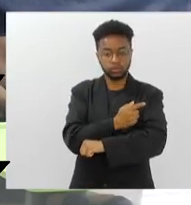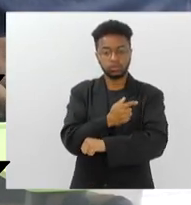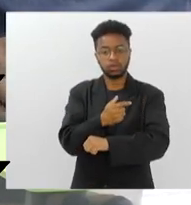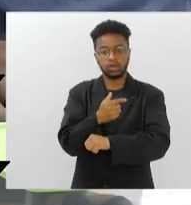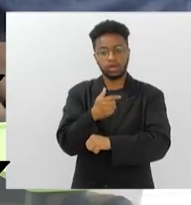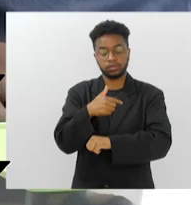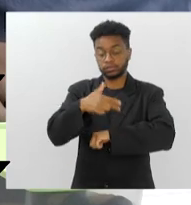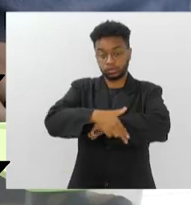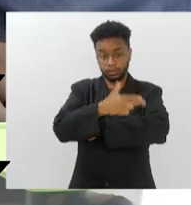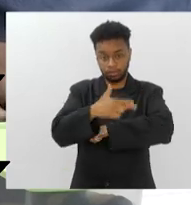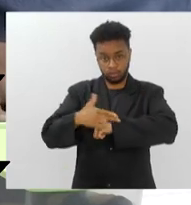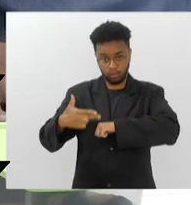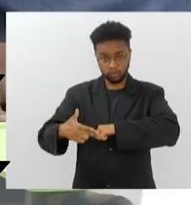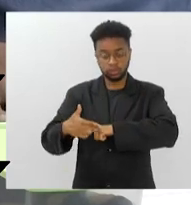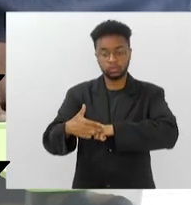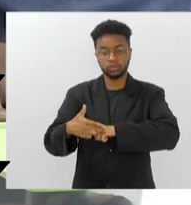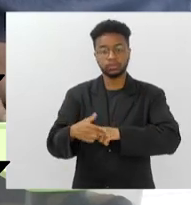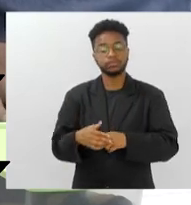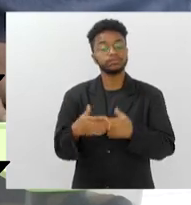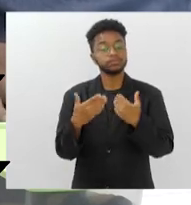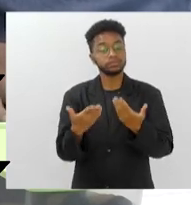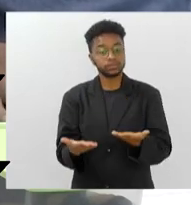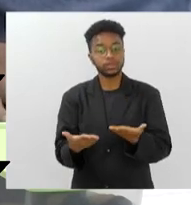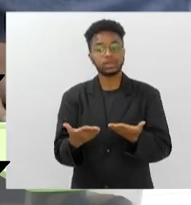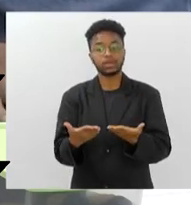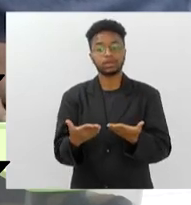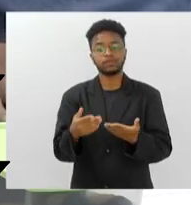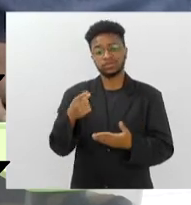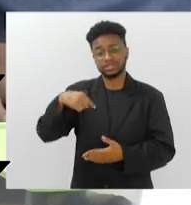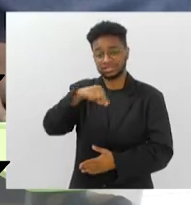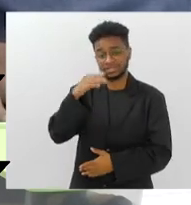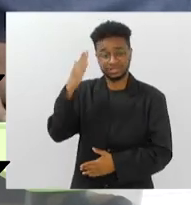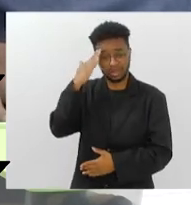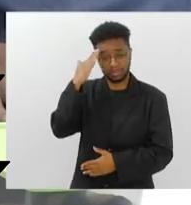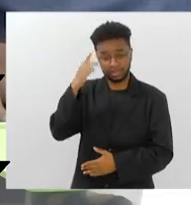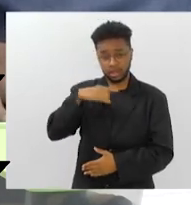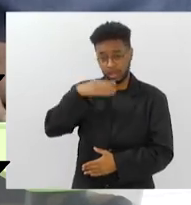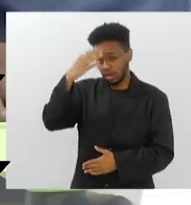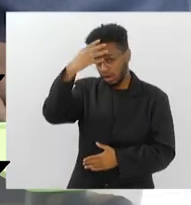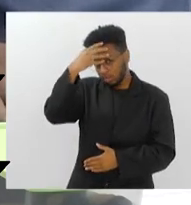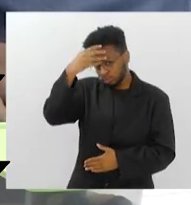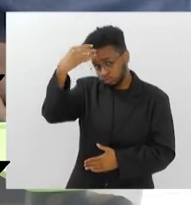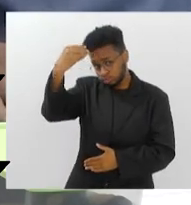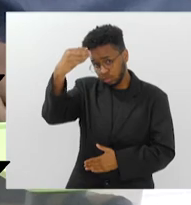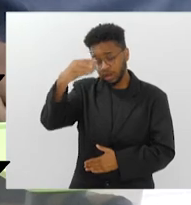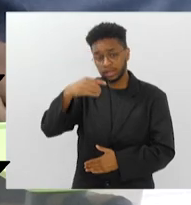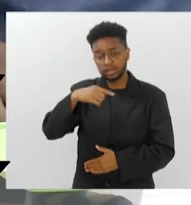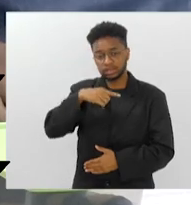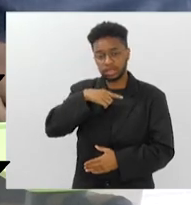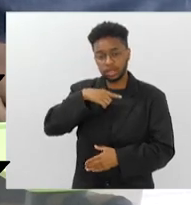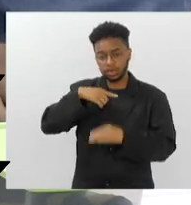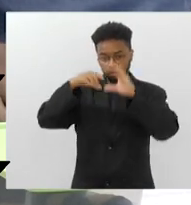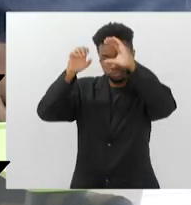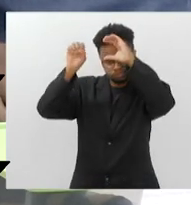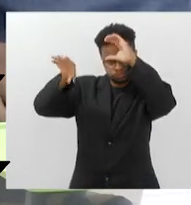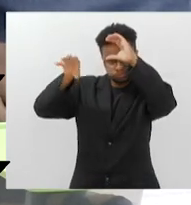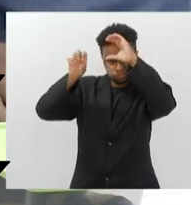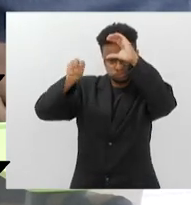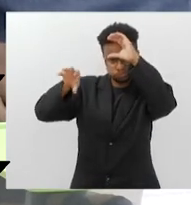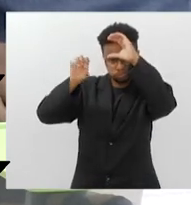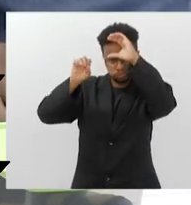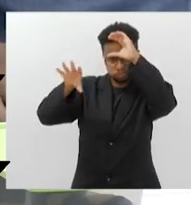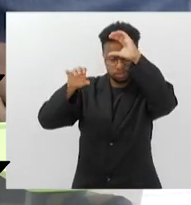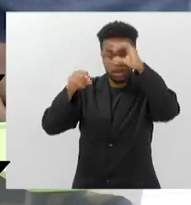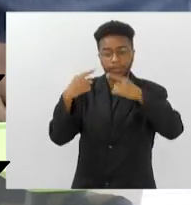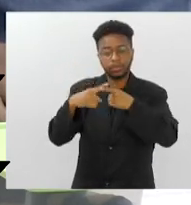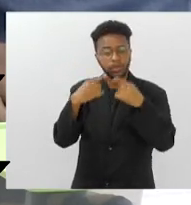rio negro com o o boto vocês sabem que tem aquele calombo aqui que emite é como se fosse um radar inclusive ele